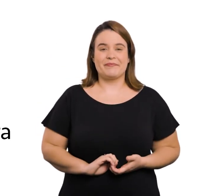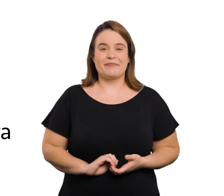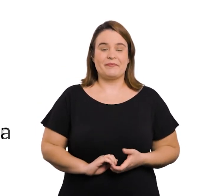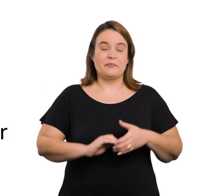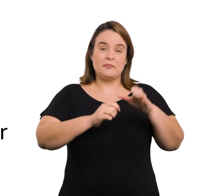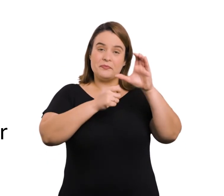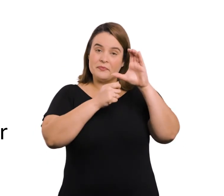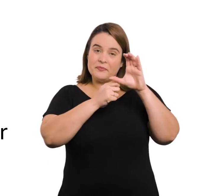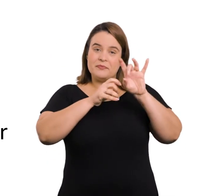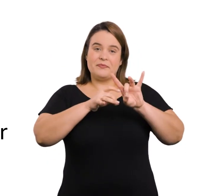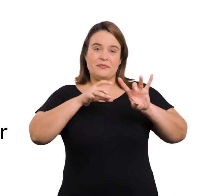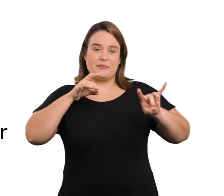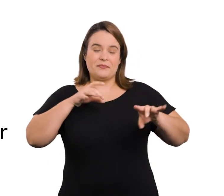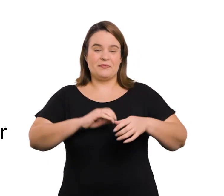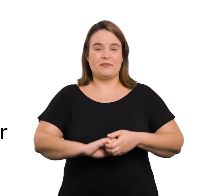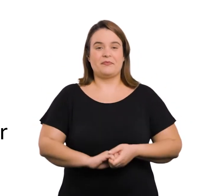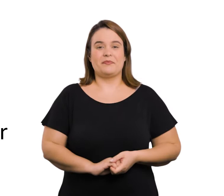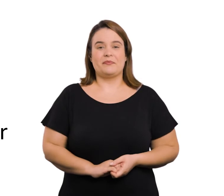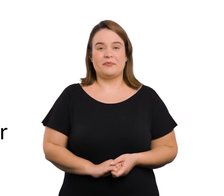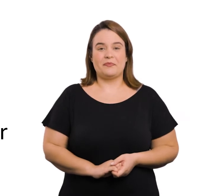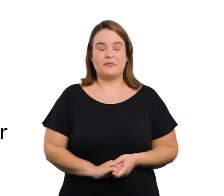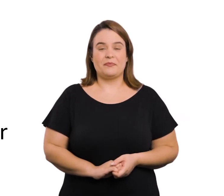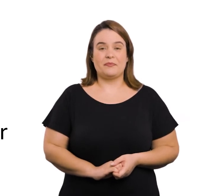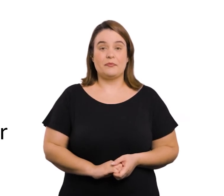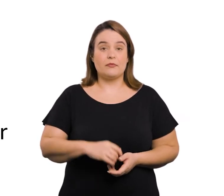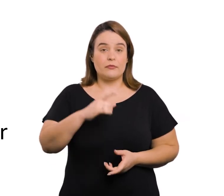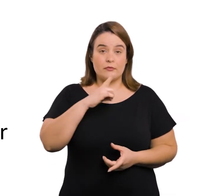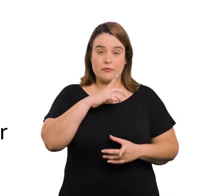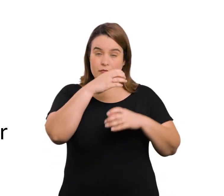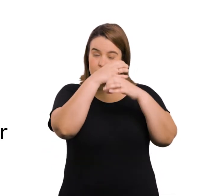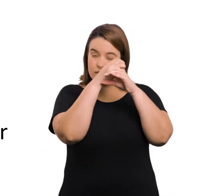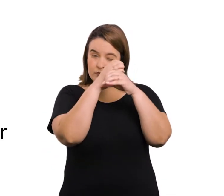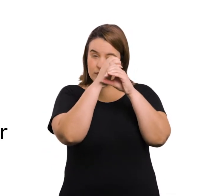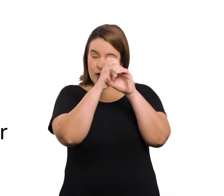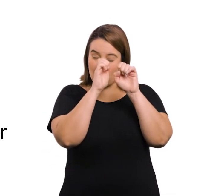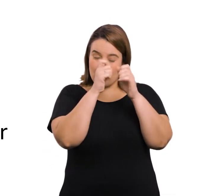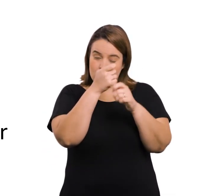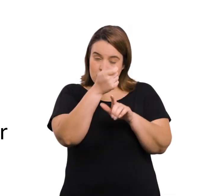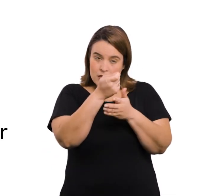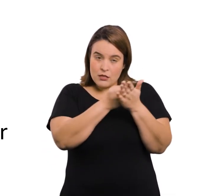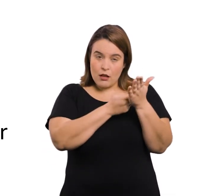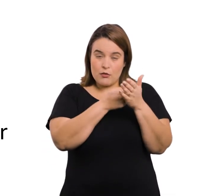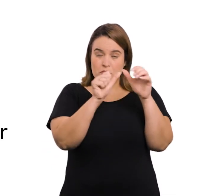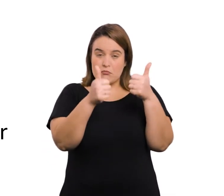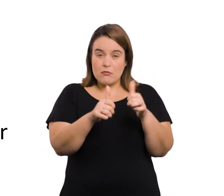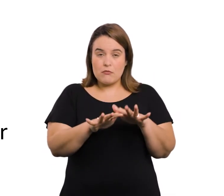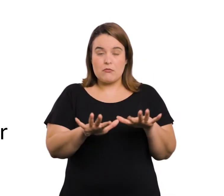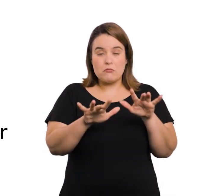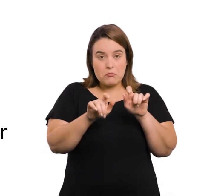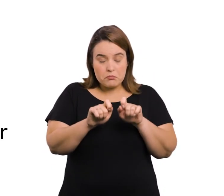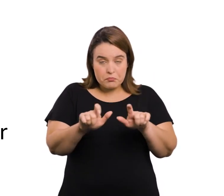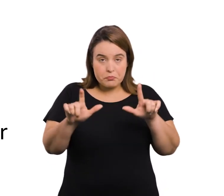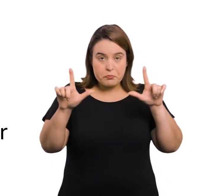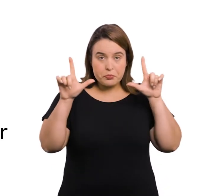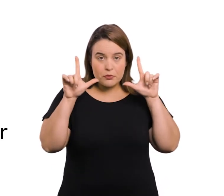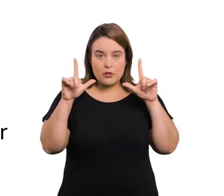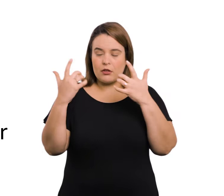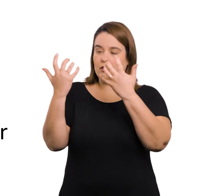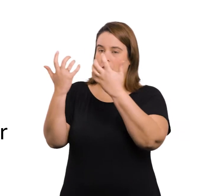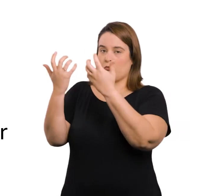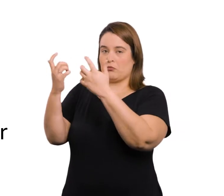escrita. Lupa eletrônica. Equipamento com microcâmera para ampliação de textos e